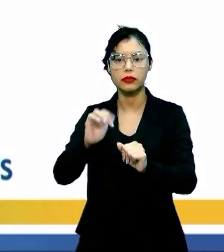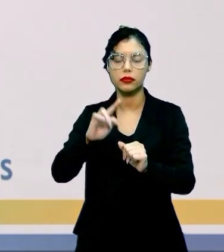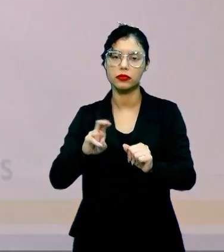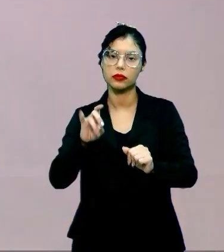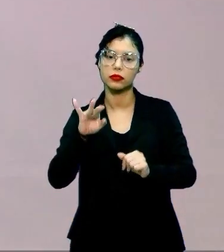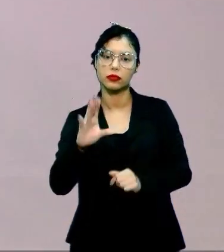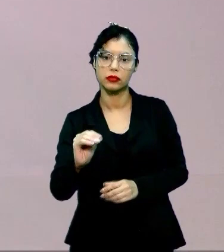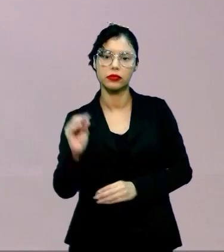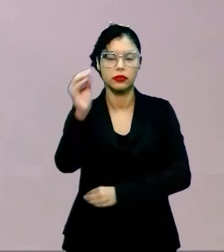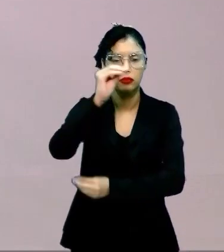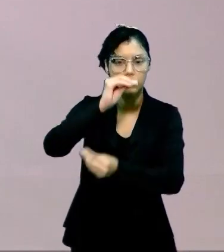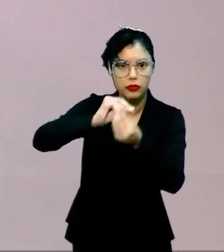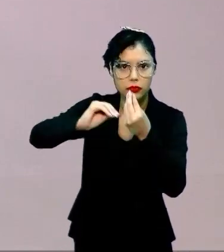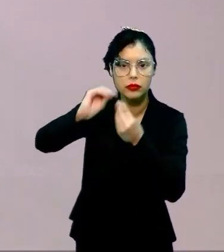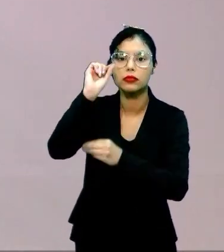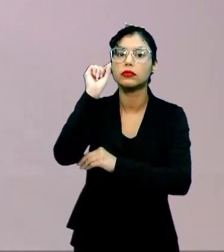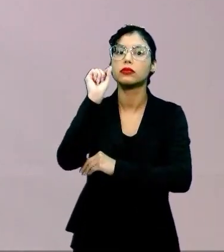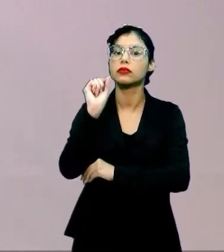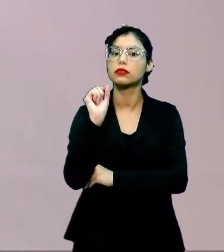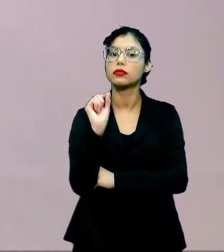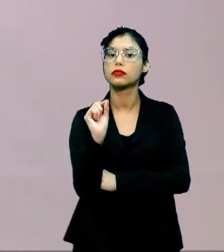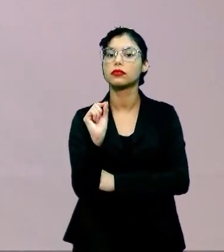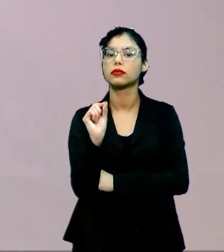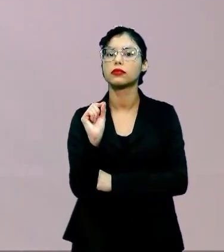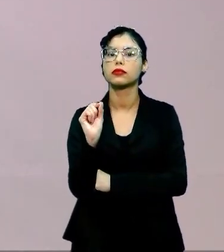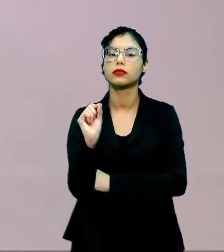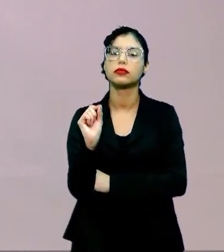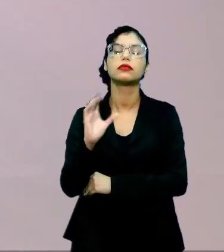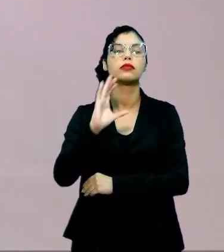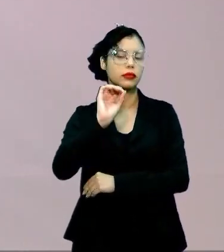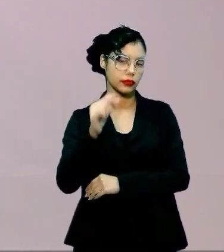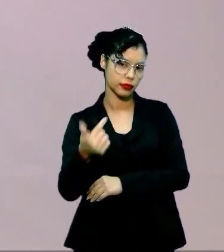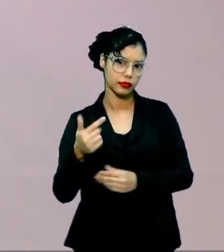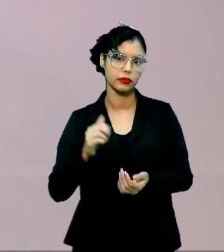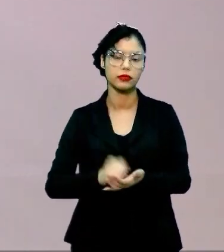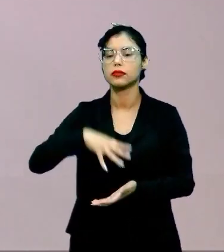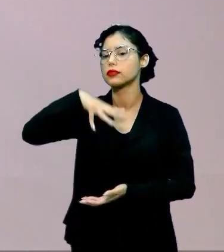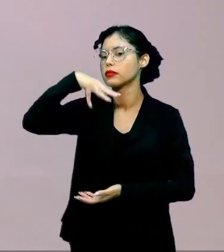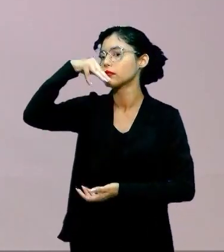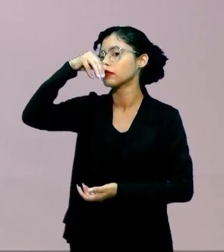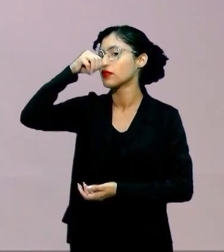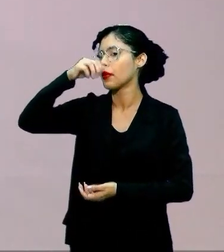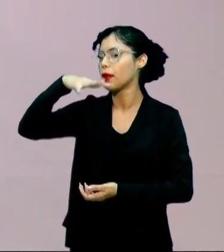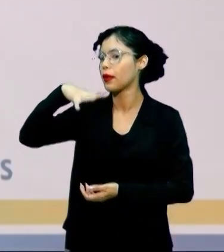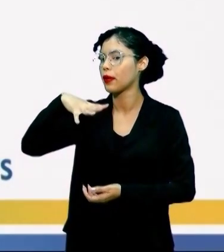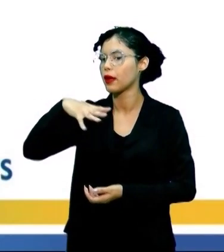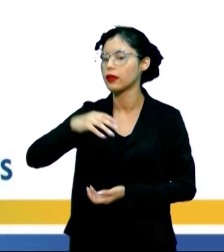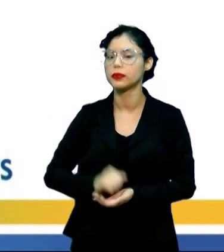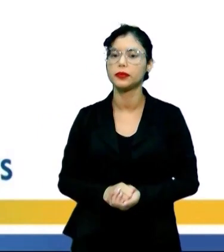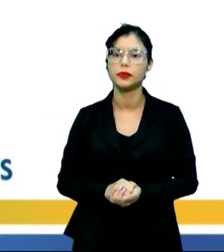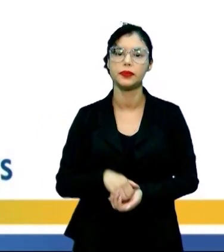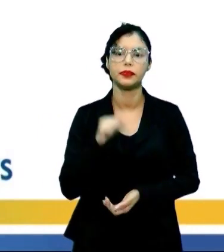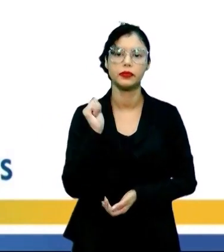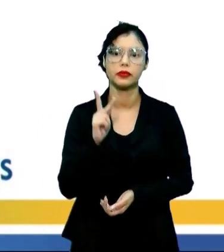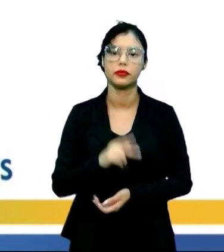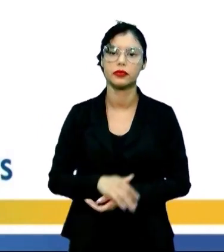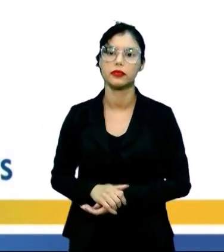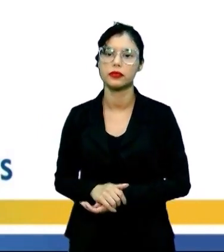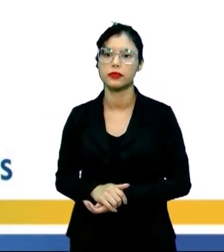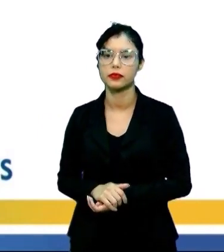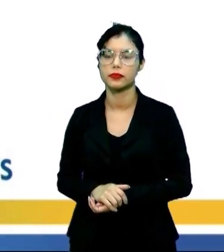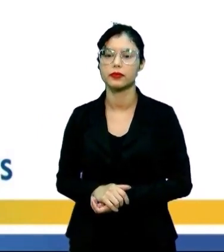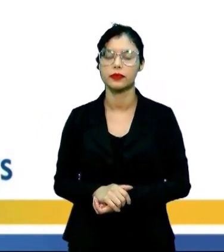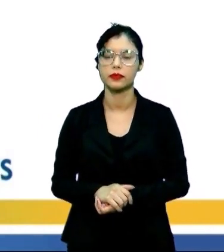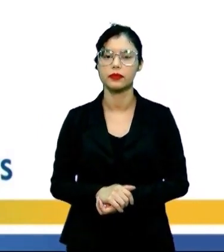aeróbico tem envolvimento de quem? Do oxigênio. Respiração aeróbica, oxigênio. Ok?